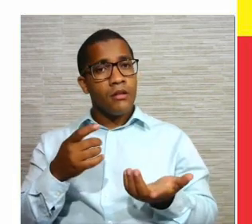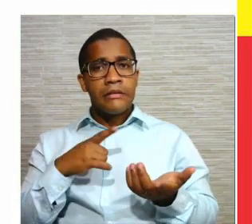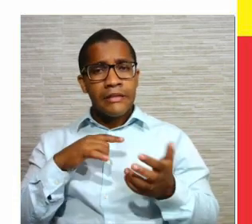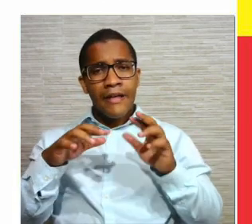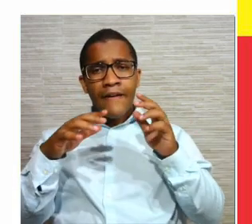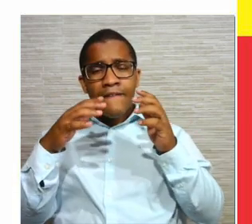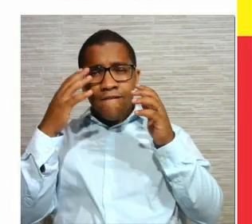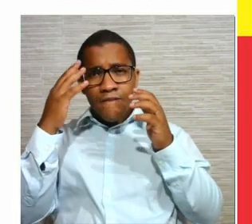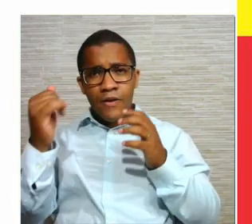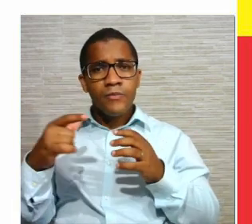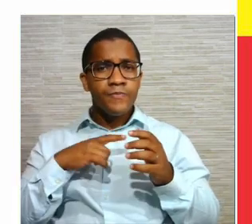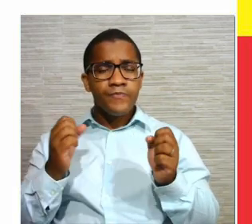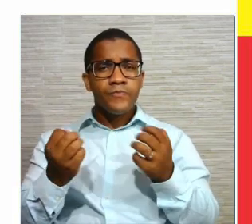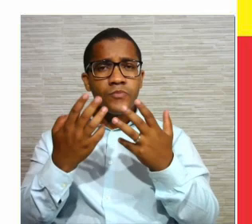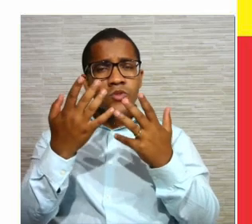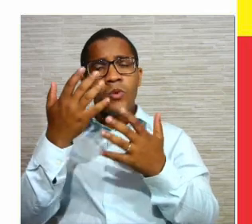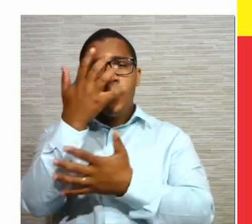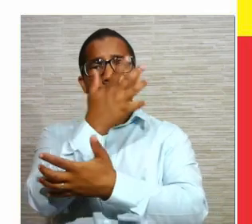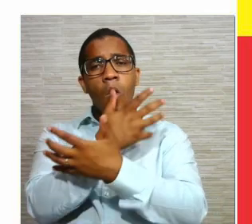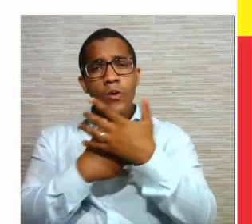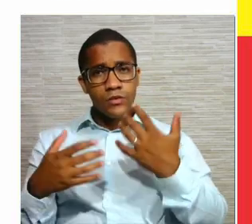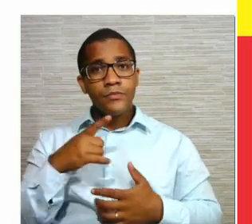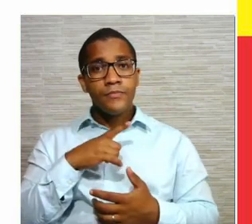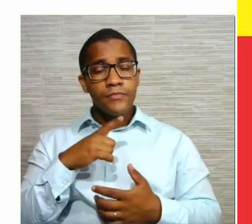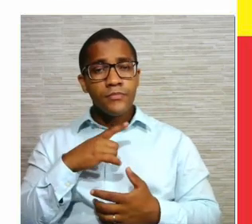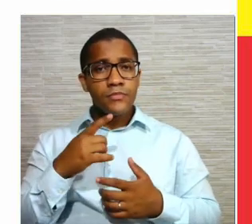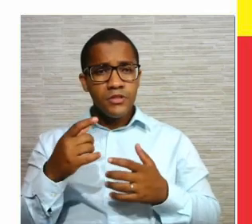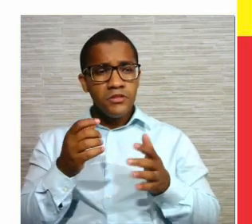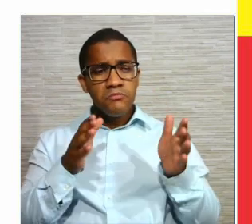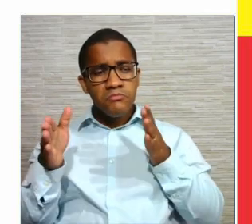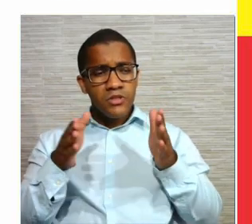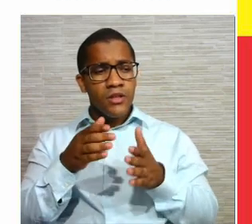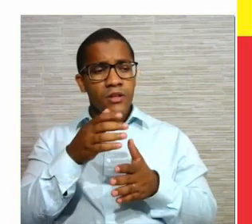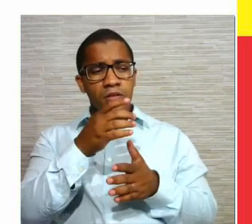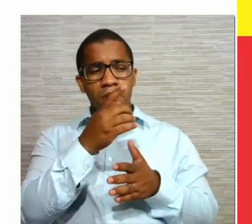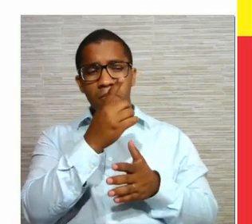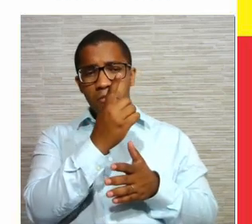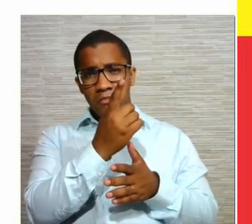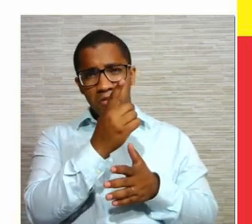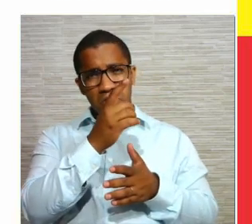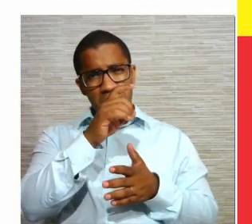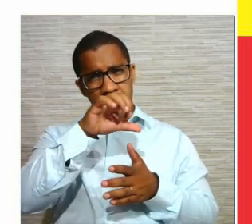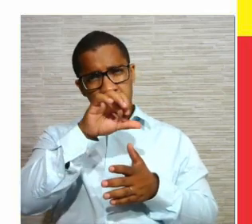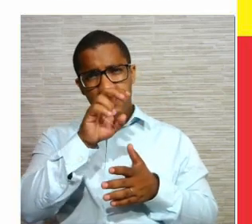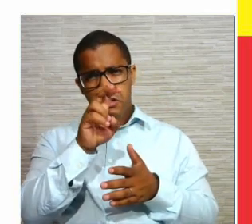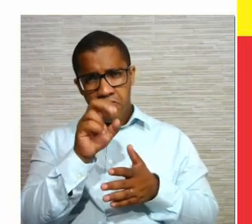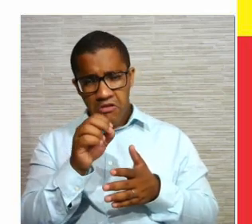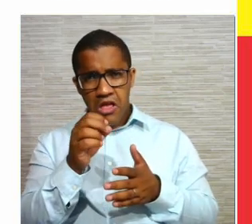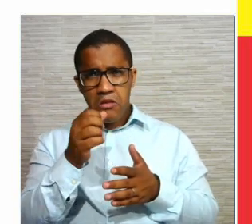tinha-se na época, no final da década de 50, 60, que